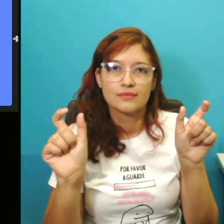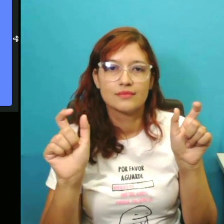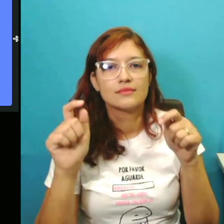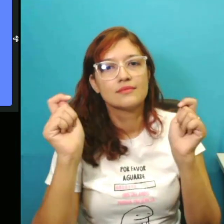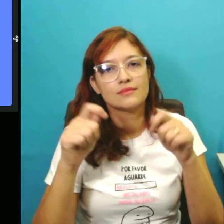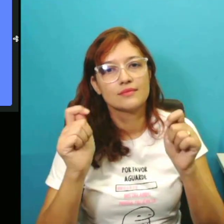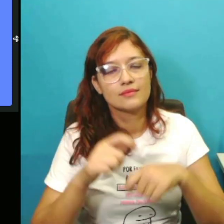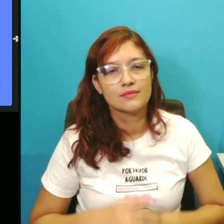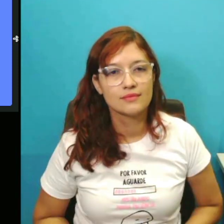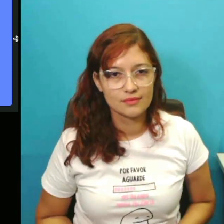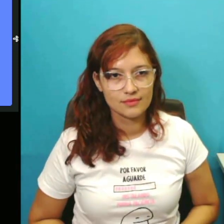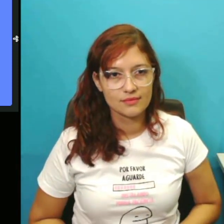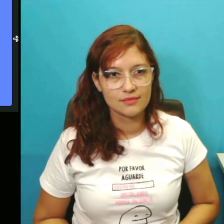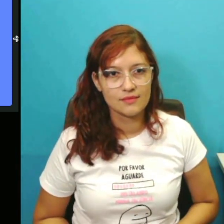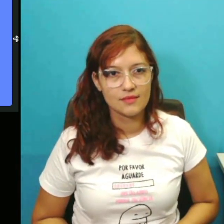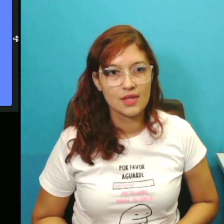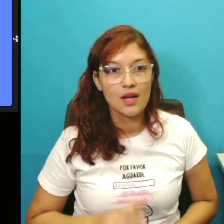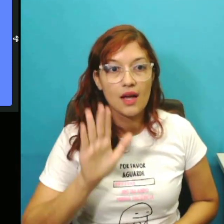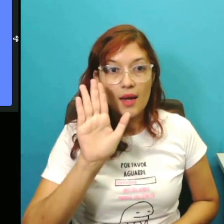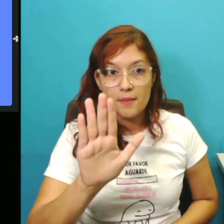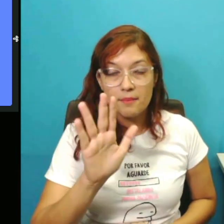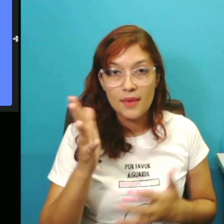pontilhada.